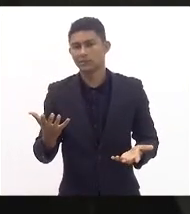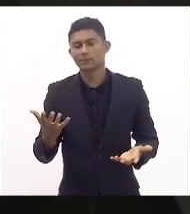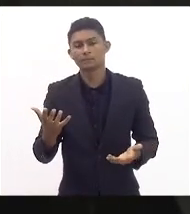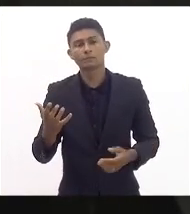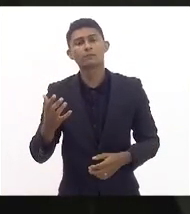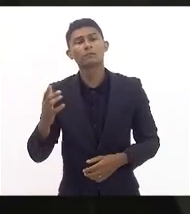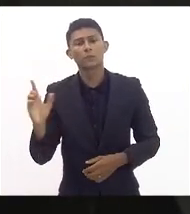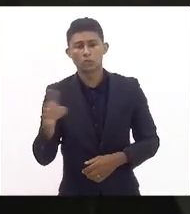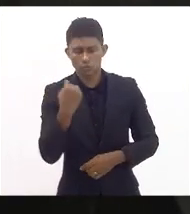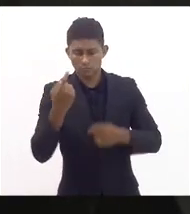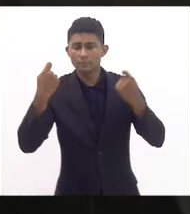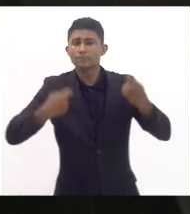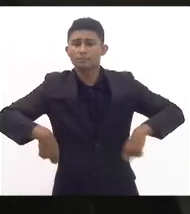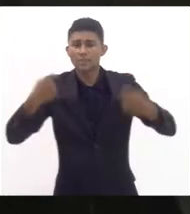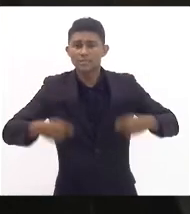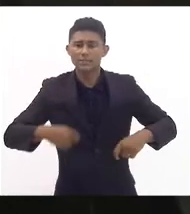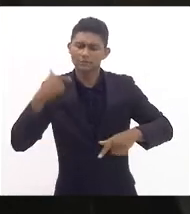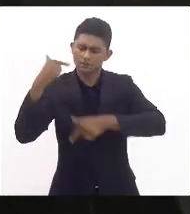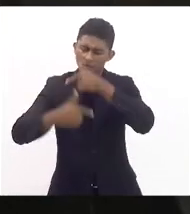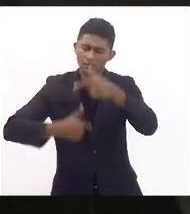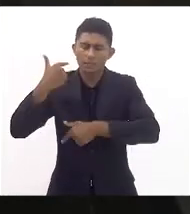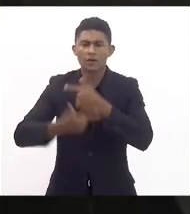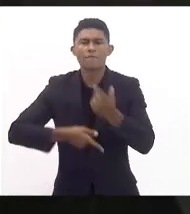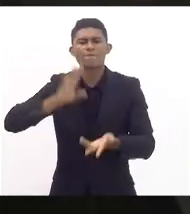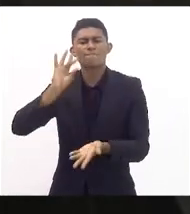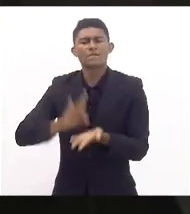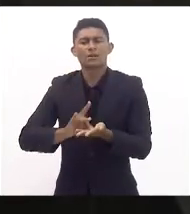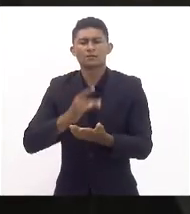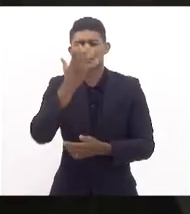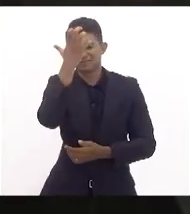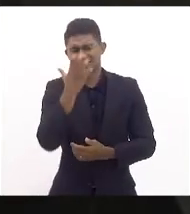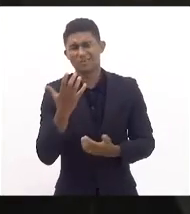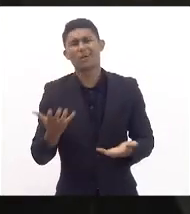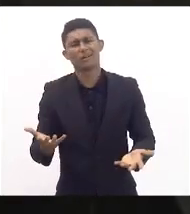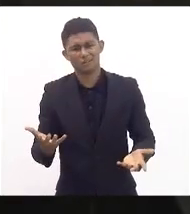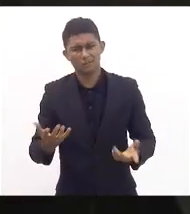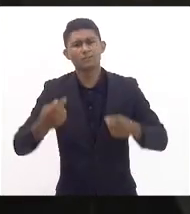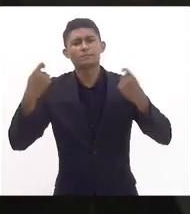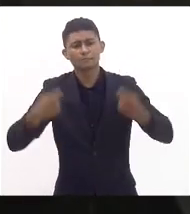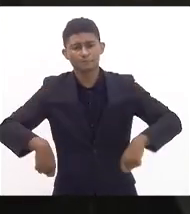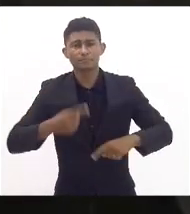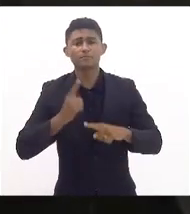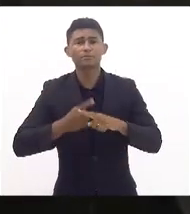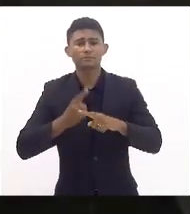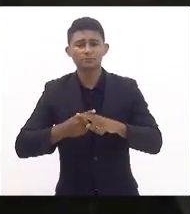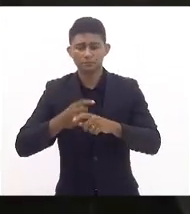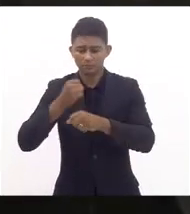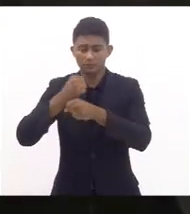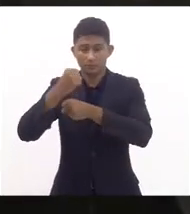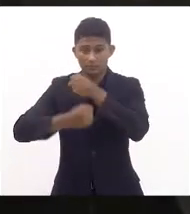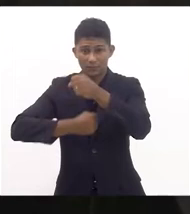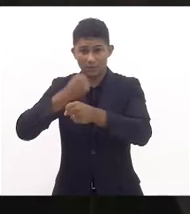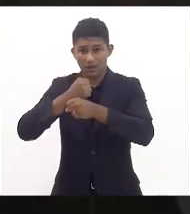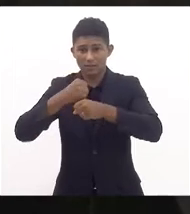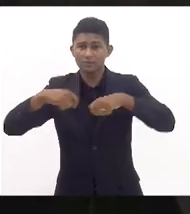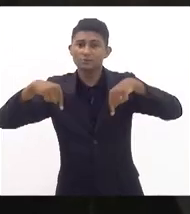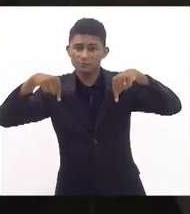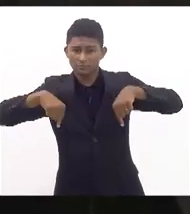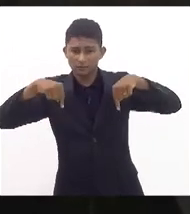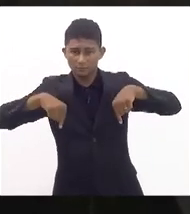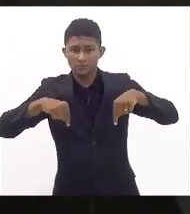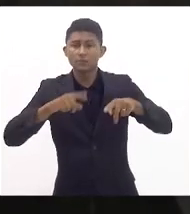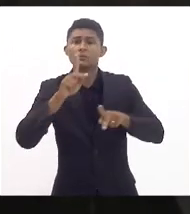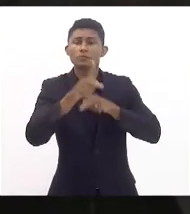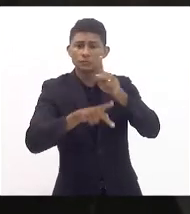trabalhar com a verdade, com a seriedade. Nós estamos aí, não é, num ano em que a população